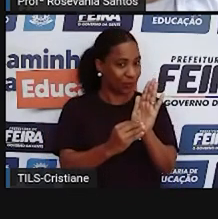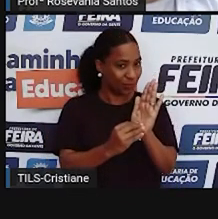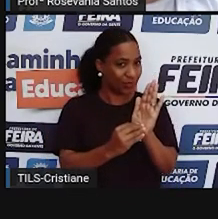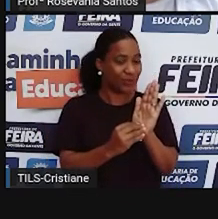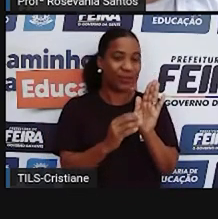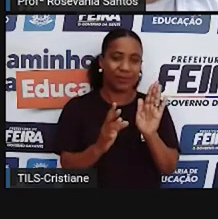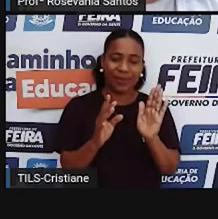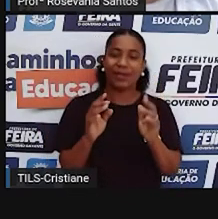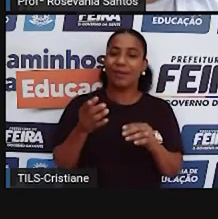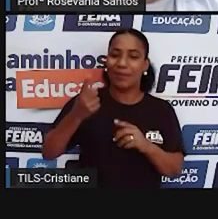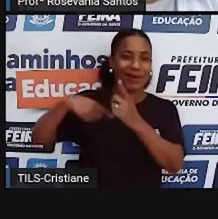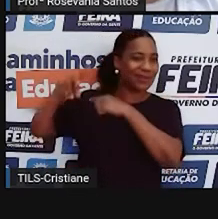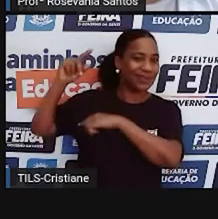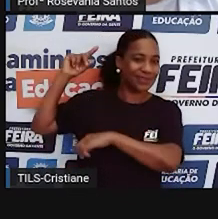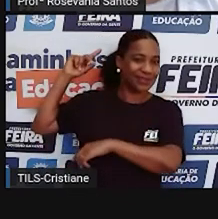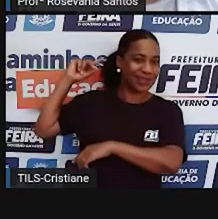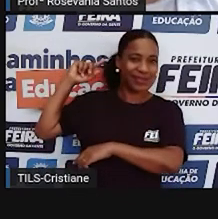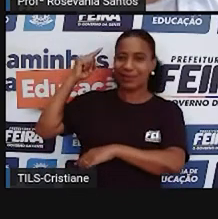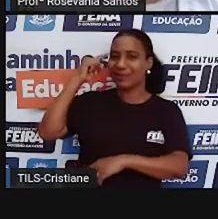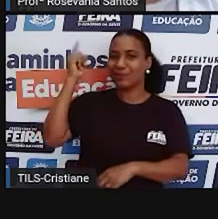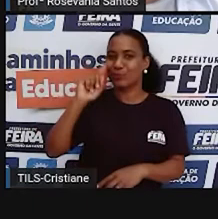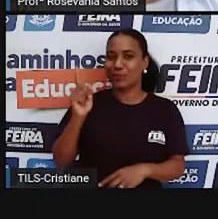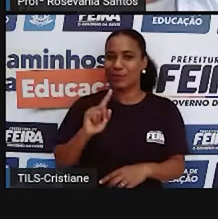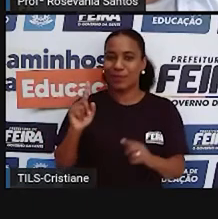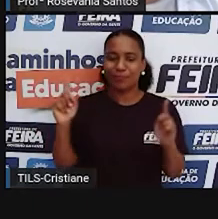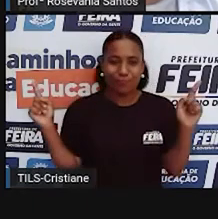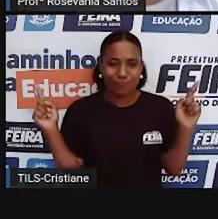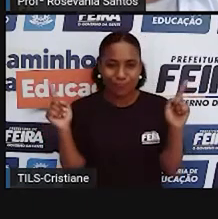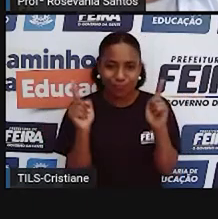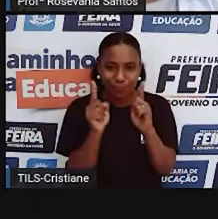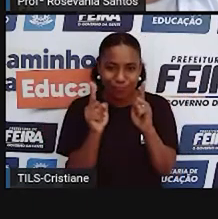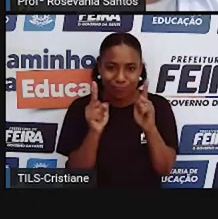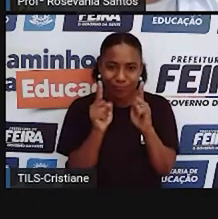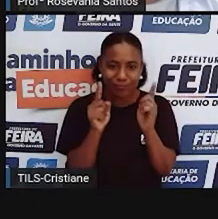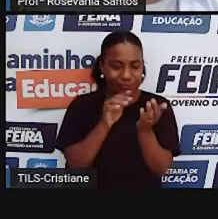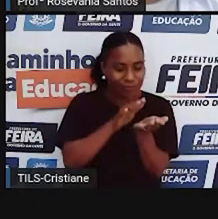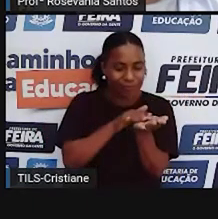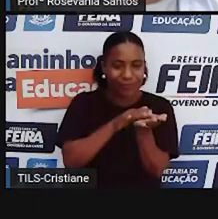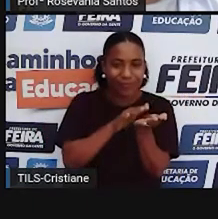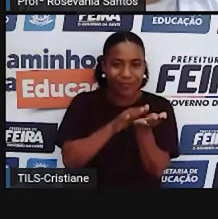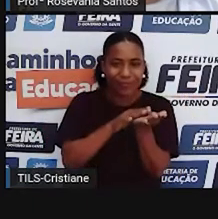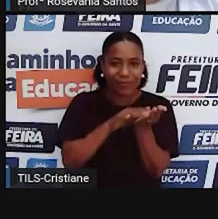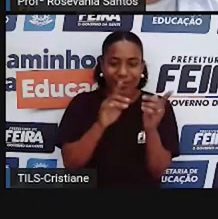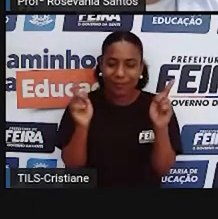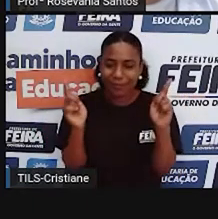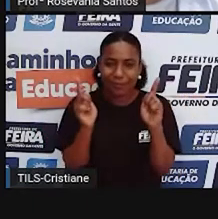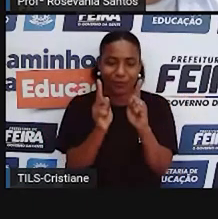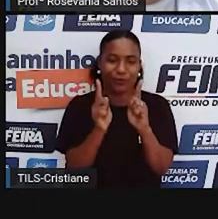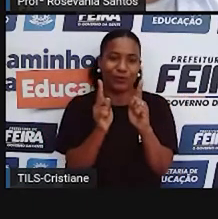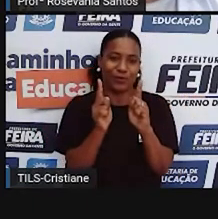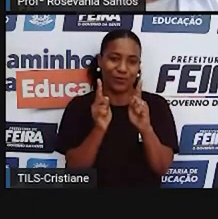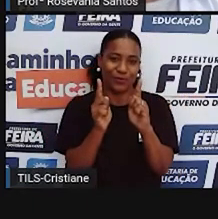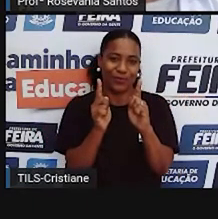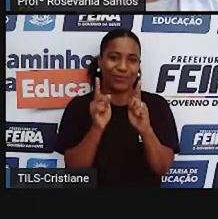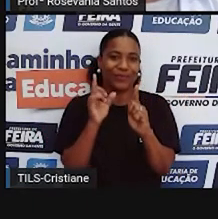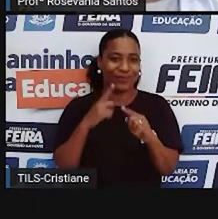você saber mesmo que o tamanhozinho é pequenininho, ele cabe mesmo na palma da mão. Então é tipo como se